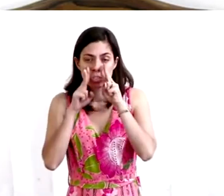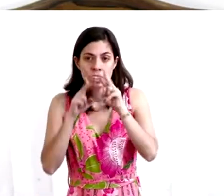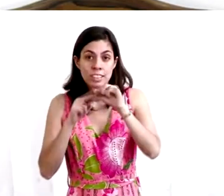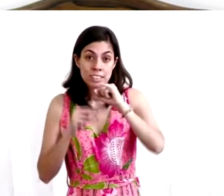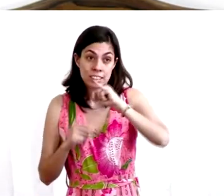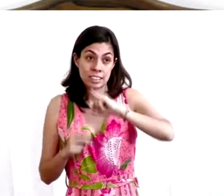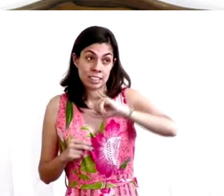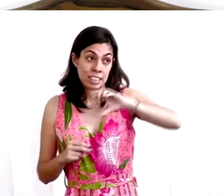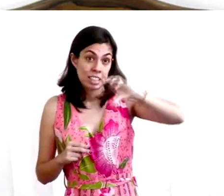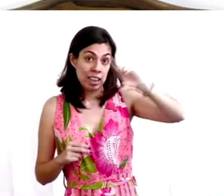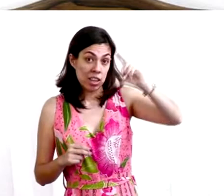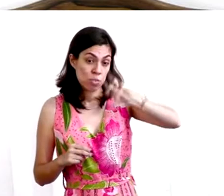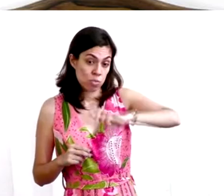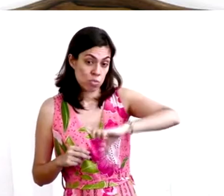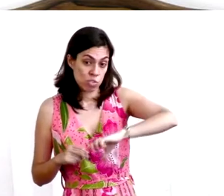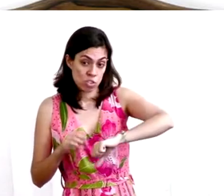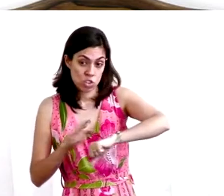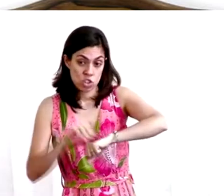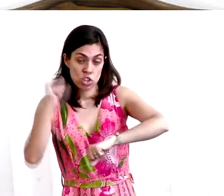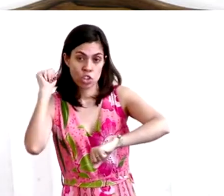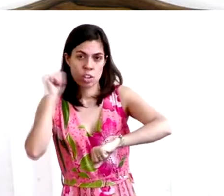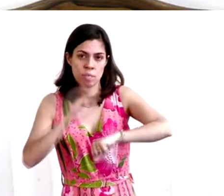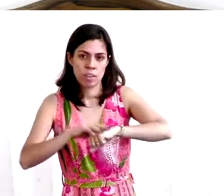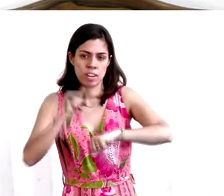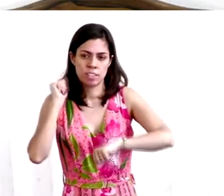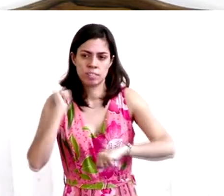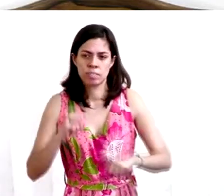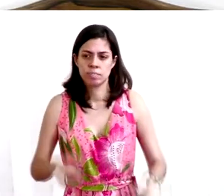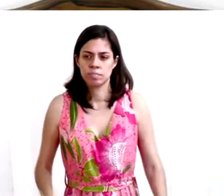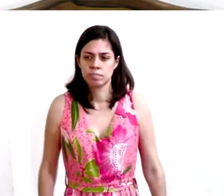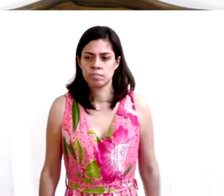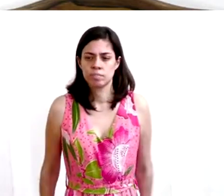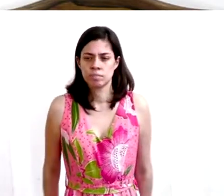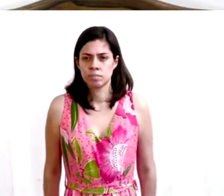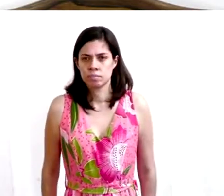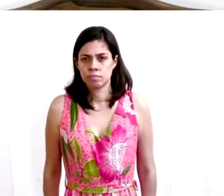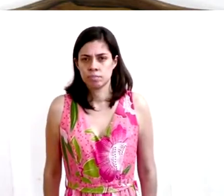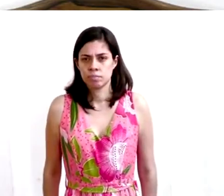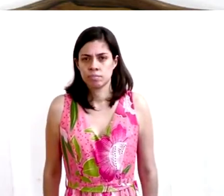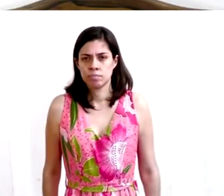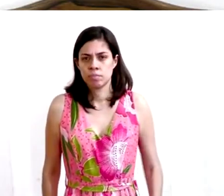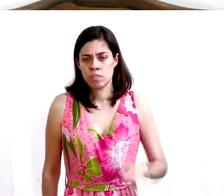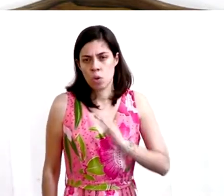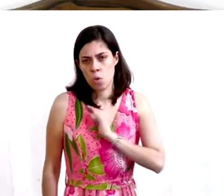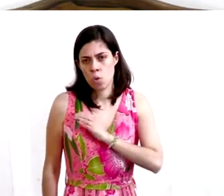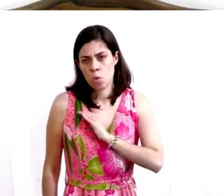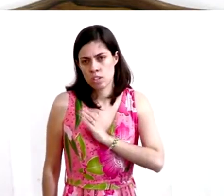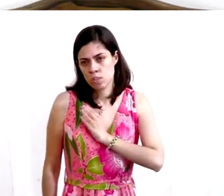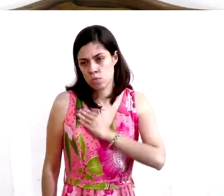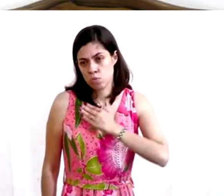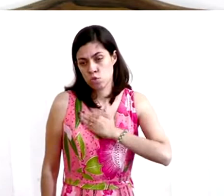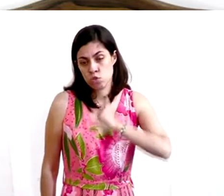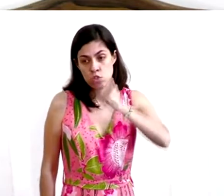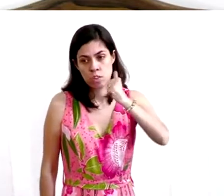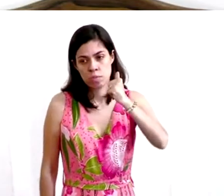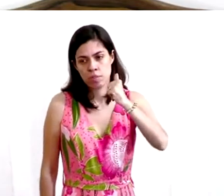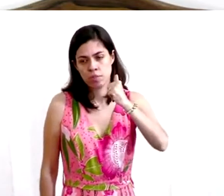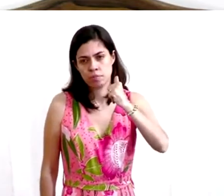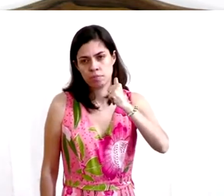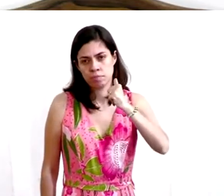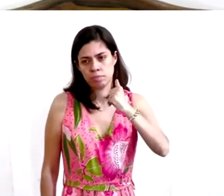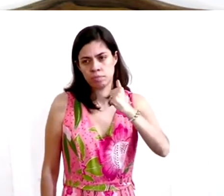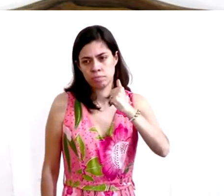essa voz não for a voz que chegou ao nosso coração, você não pode sair daqui